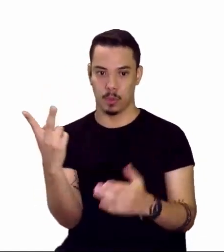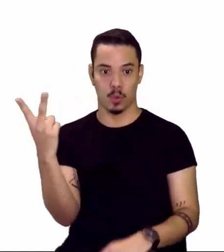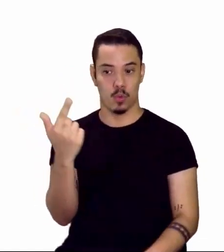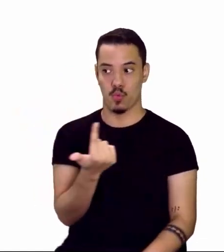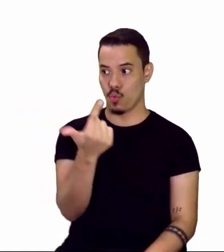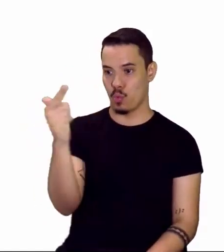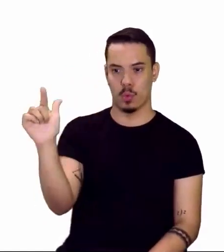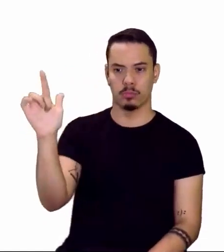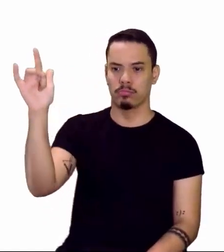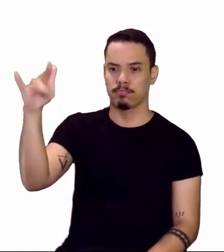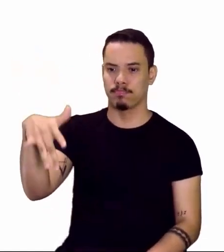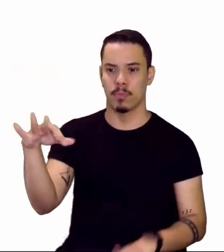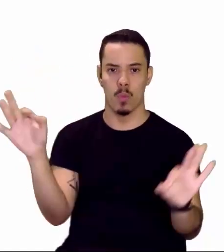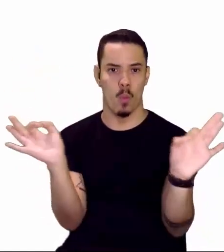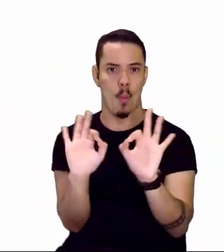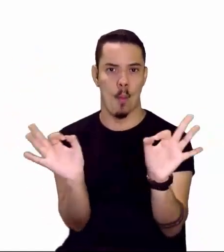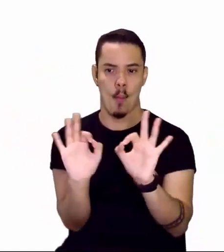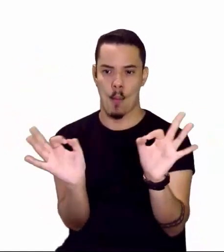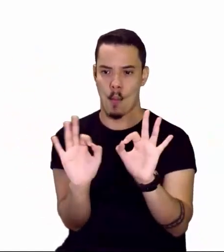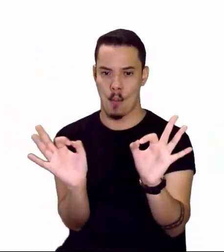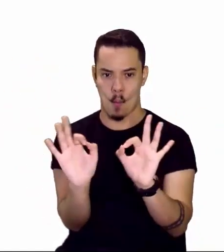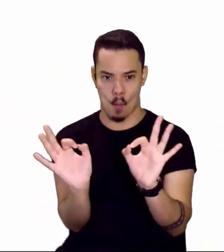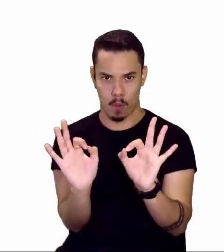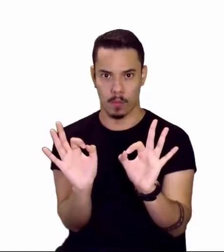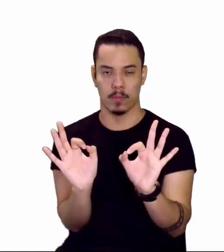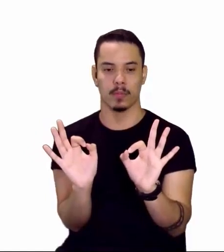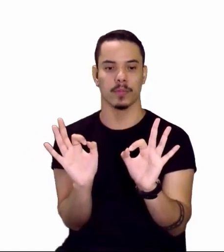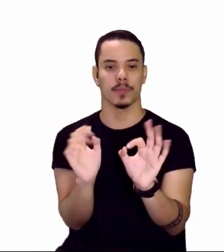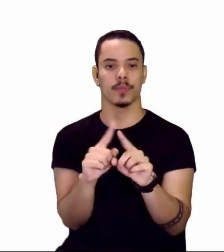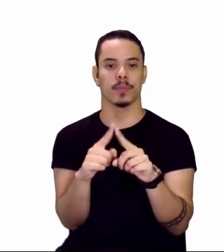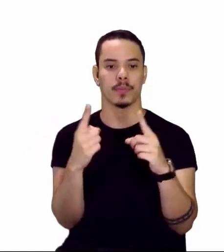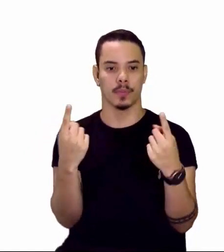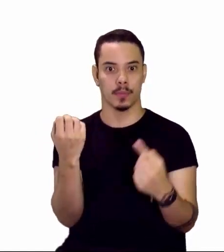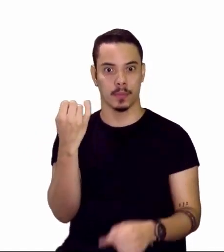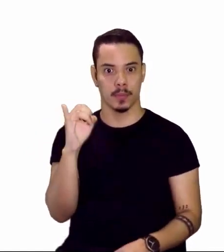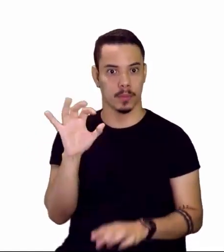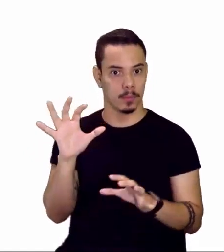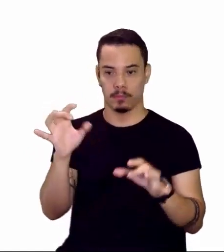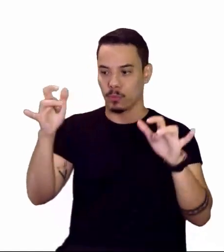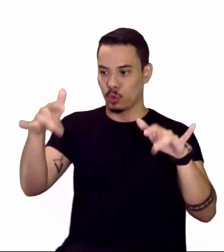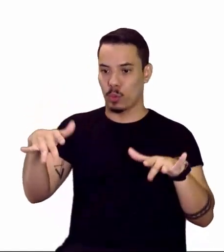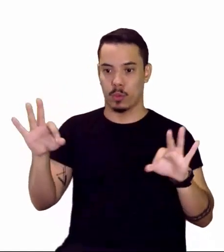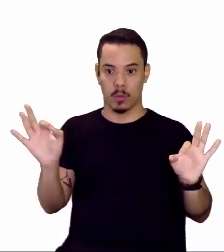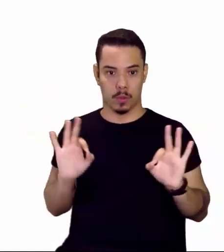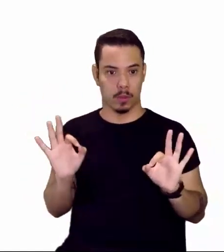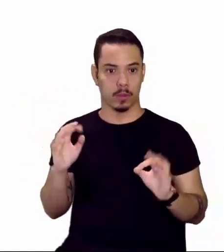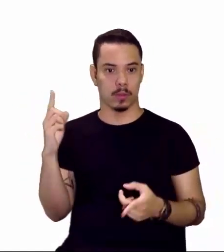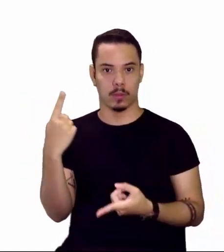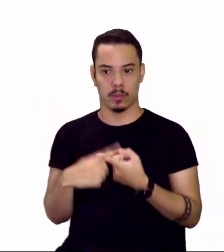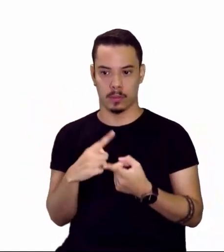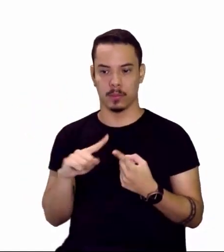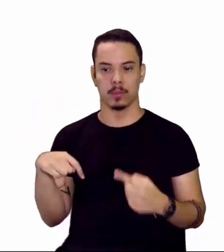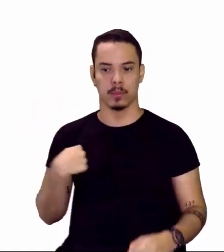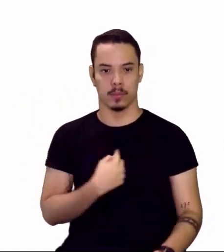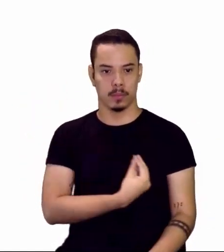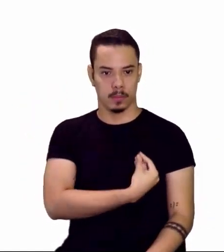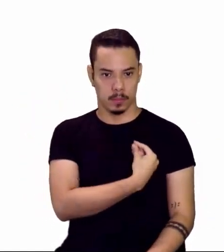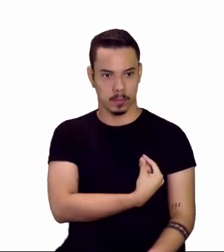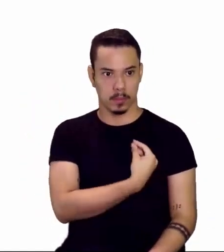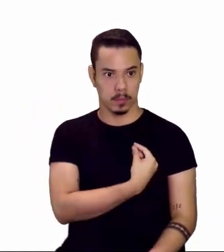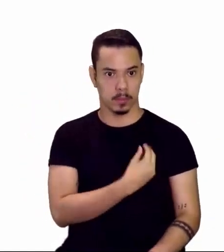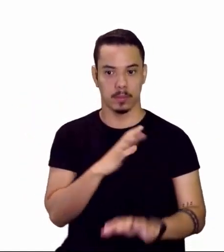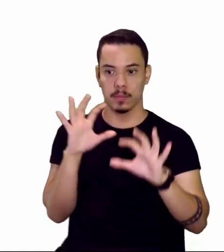Não sobrou par de elétrons no carbono. Se isso não sobrou, é porque nós estamos